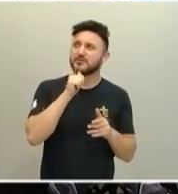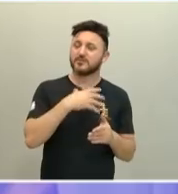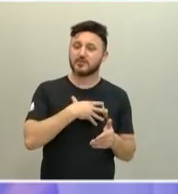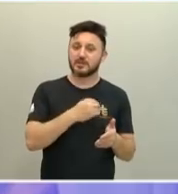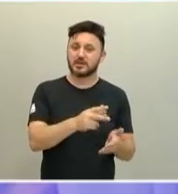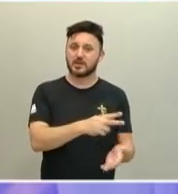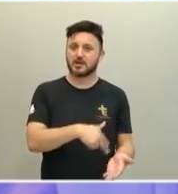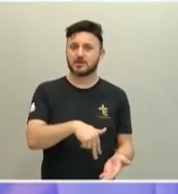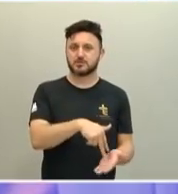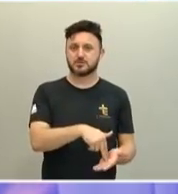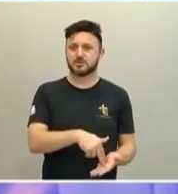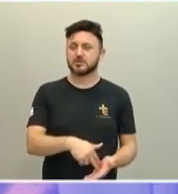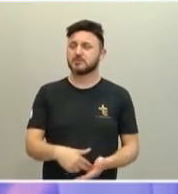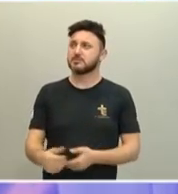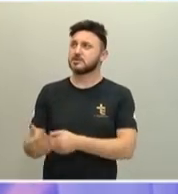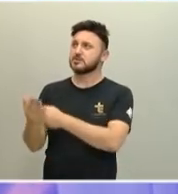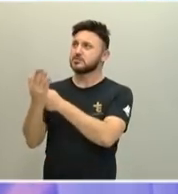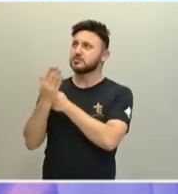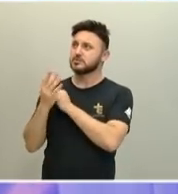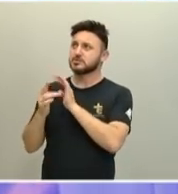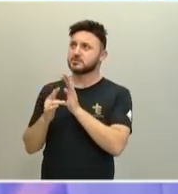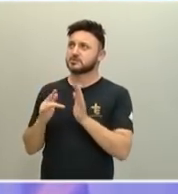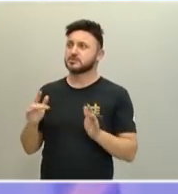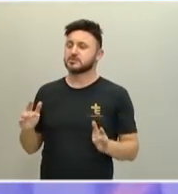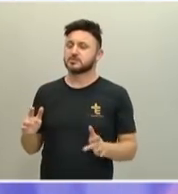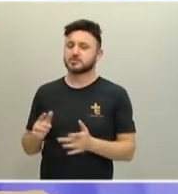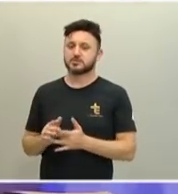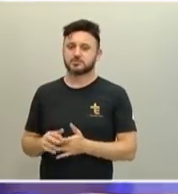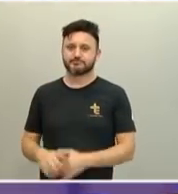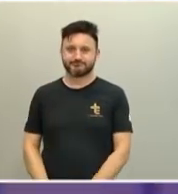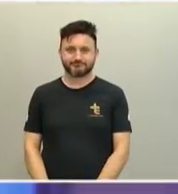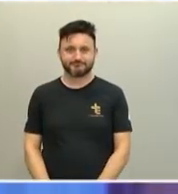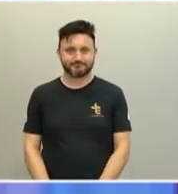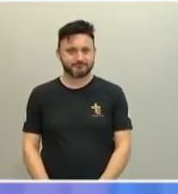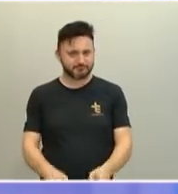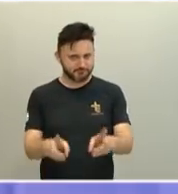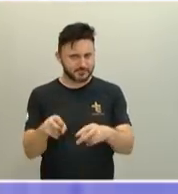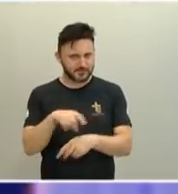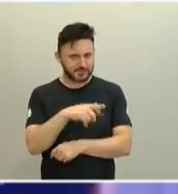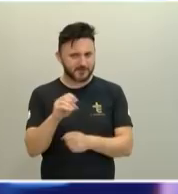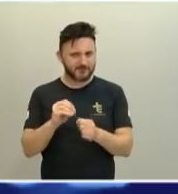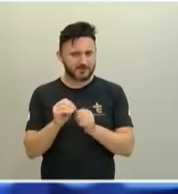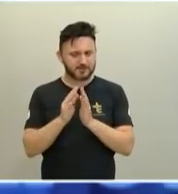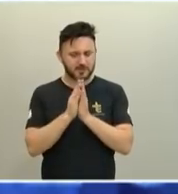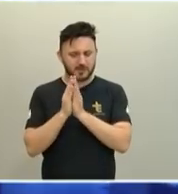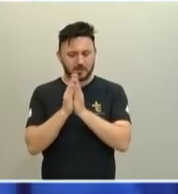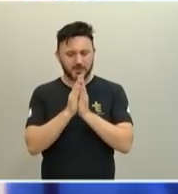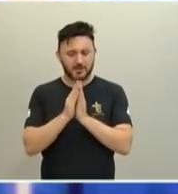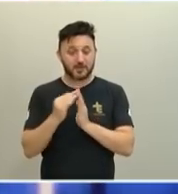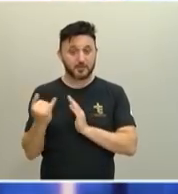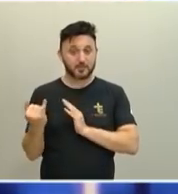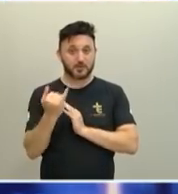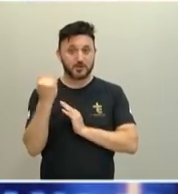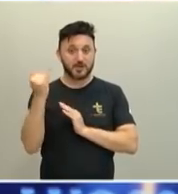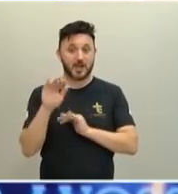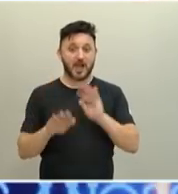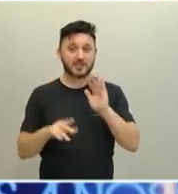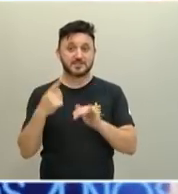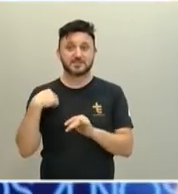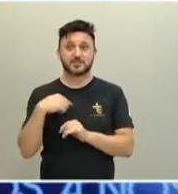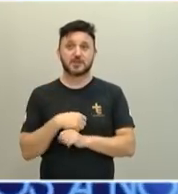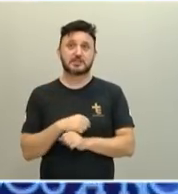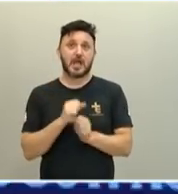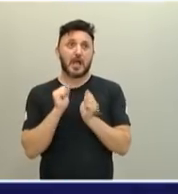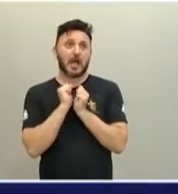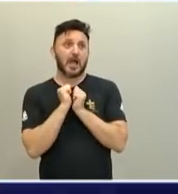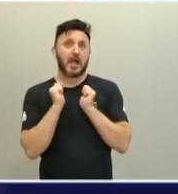Me ajuda, Jesus. Percebe que você, às vezes, você fez um gesto agora fantástico, hein? Às vezes a gente fala assim, estou de mãos atadas. Aproveita